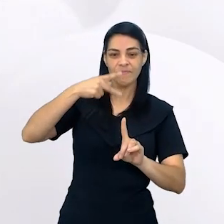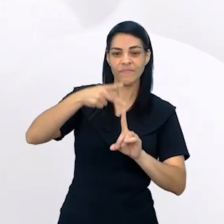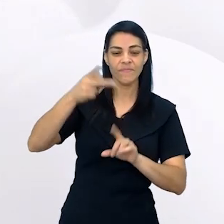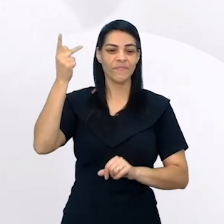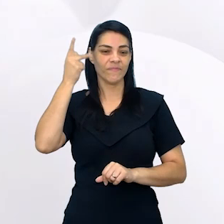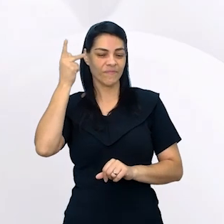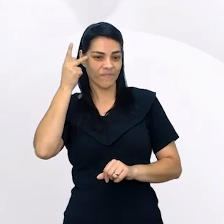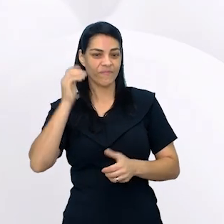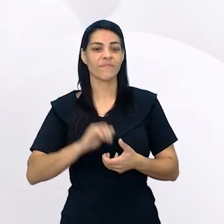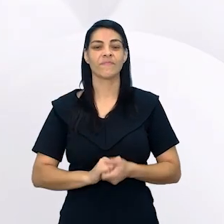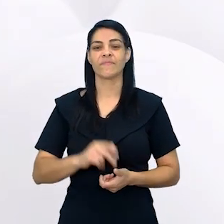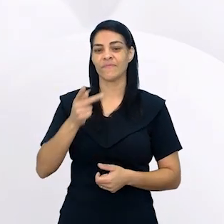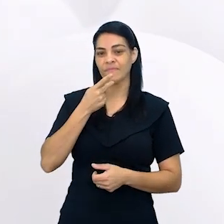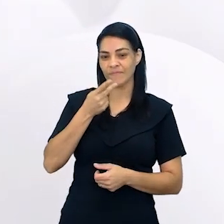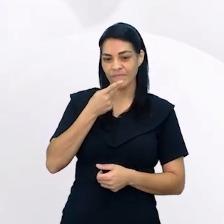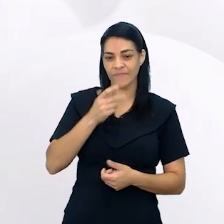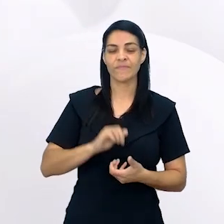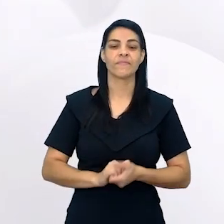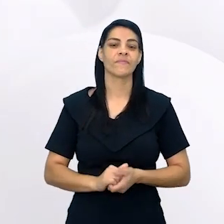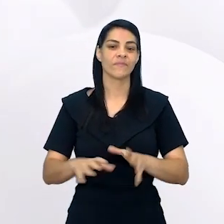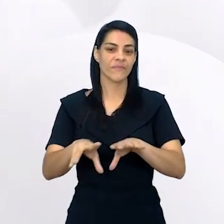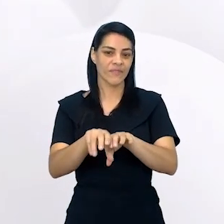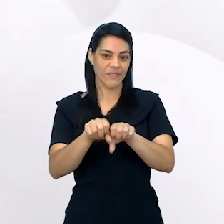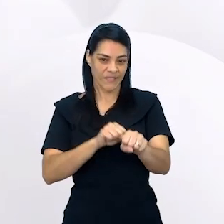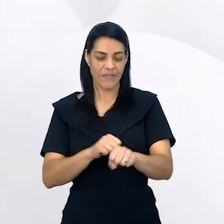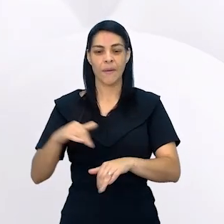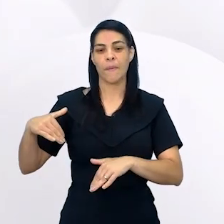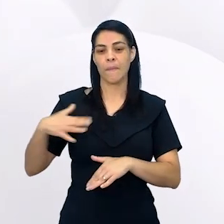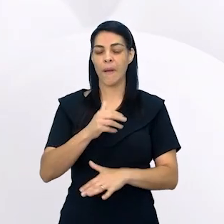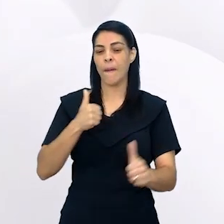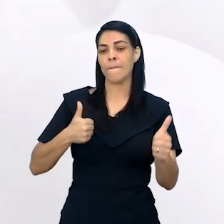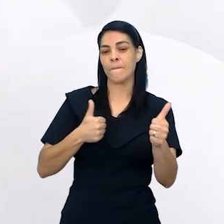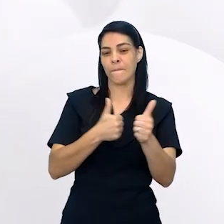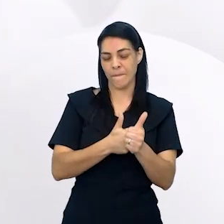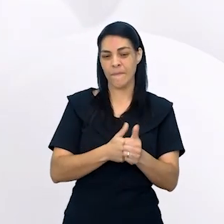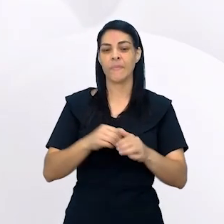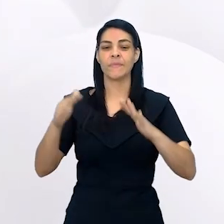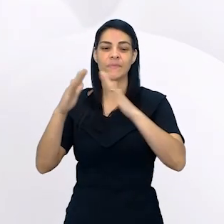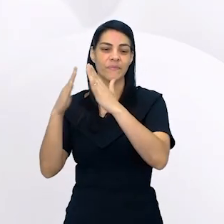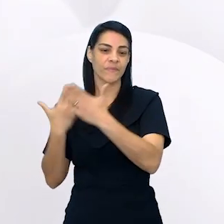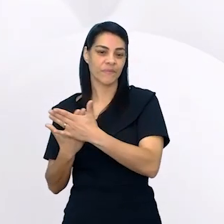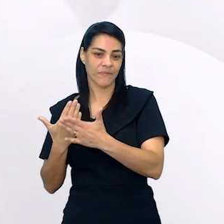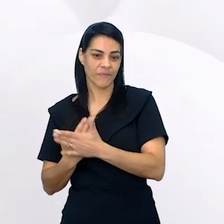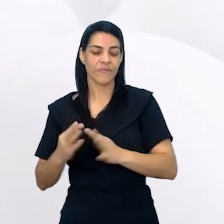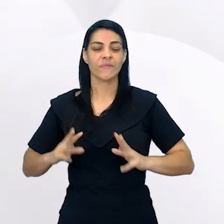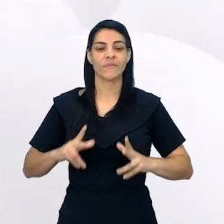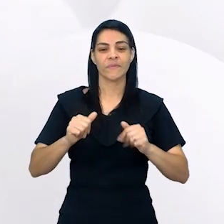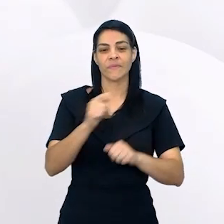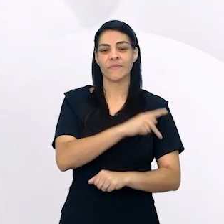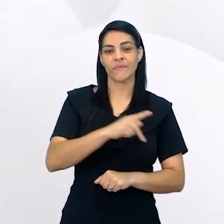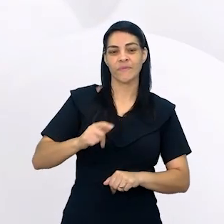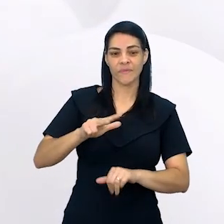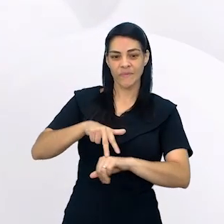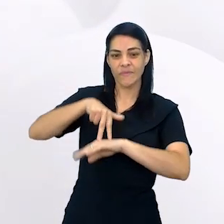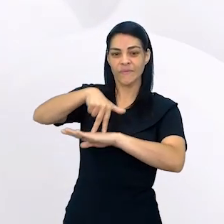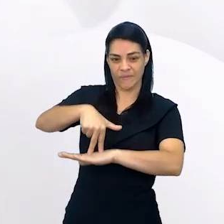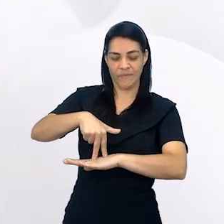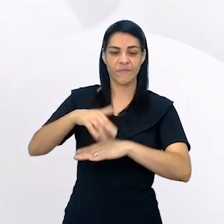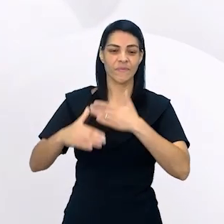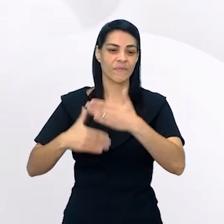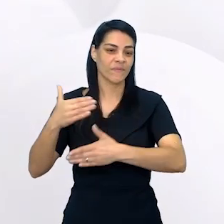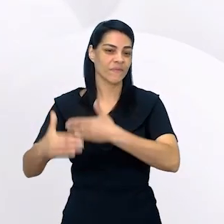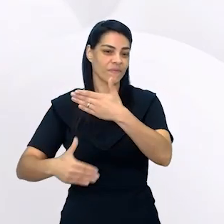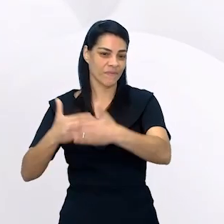Paulo que fará o trabalho de Formação chegar mais perto da rede inserindo docentes como protagonistas nesse processo